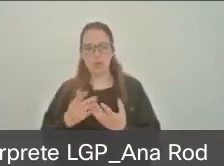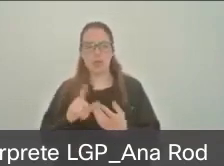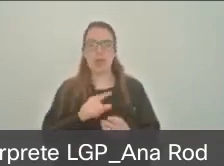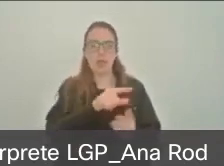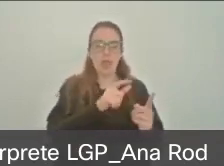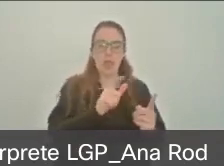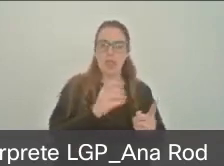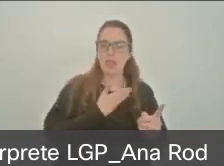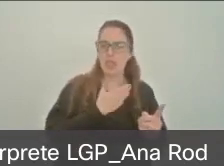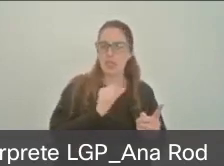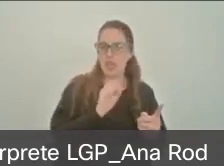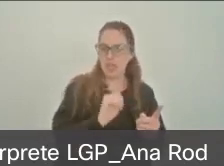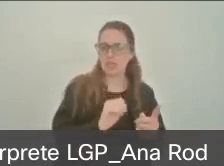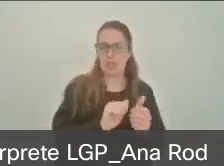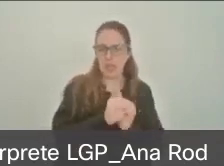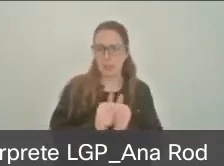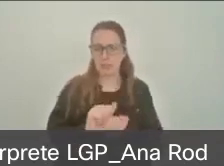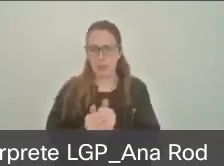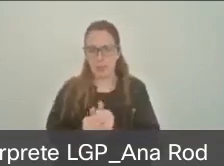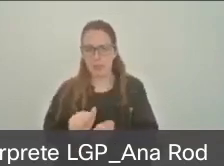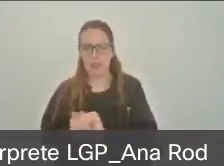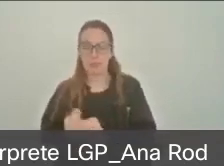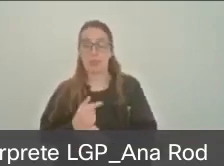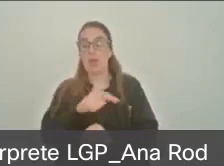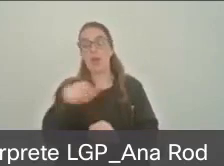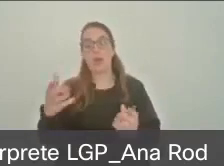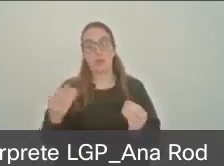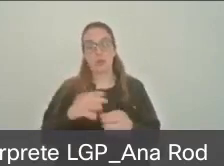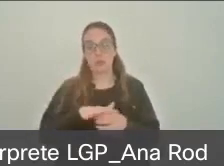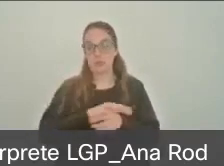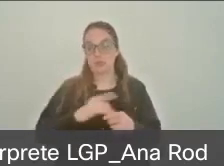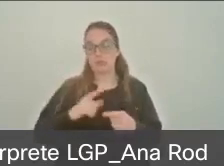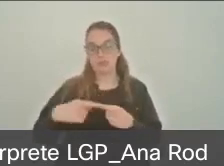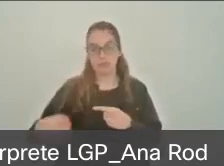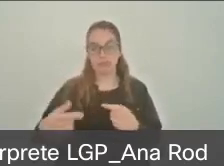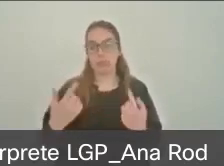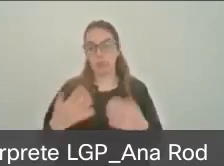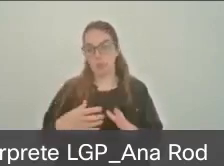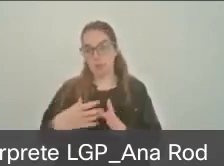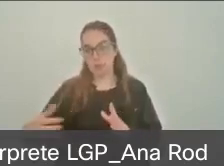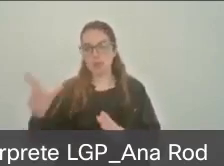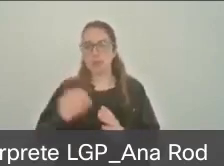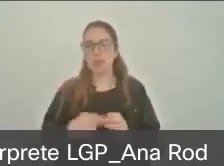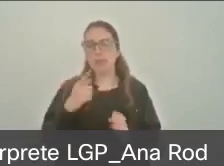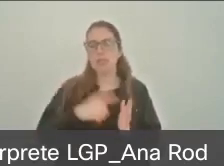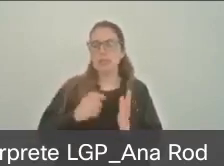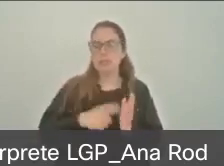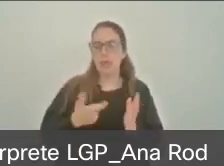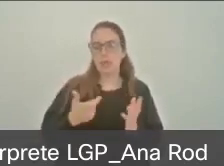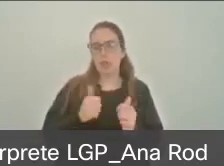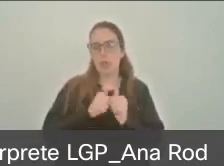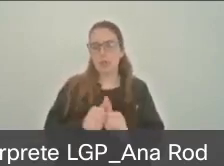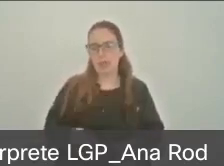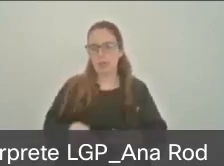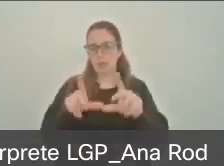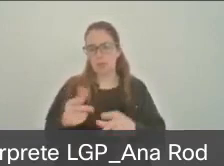sentido de prevenir os riscos associados aos constrangimentos decorrentes do Covid e à necessidade de acompanhar também a evolução dos acontecimentos e, em